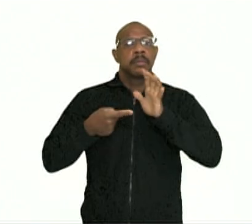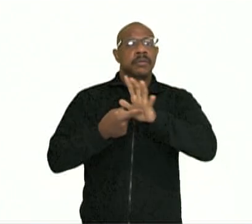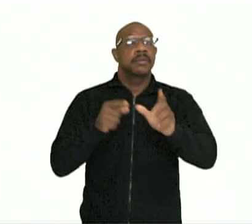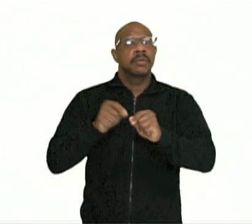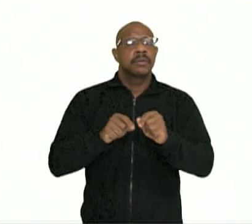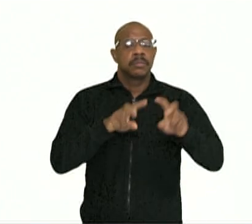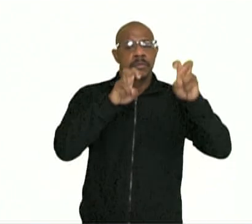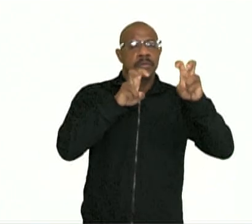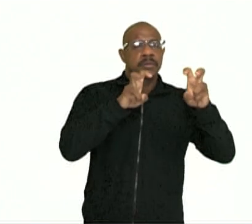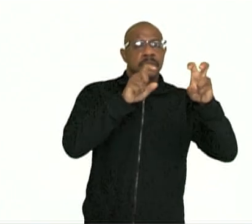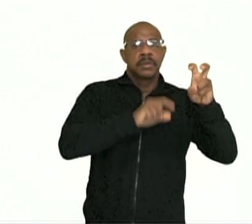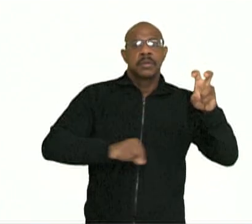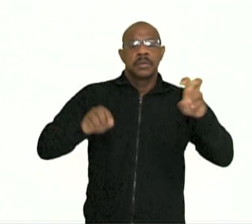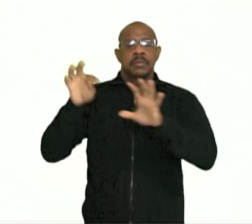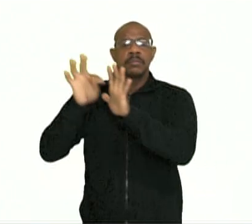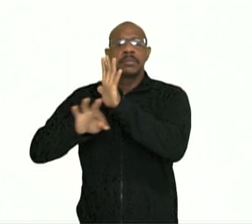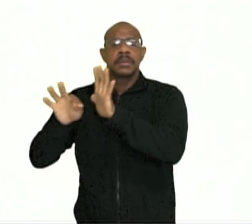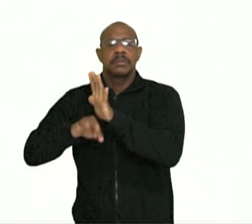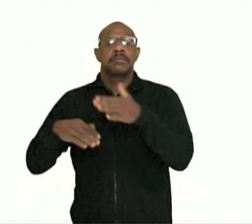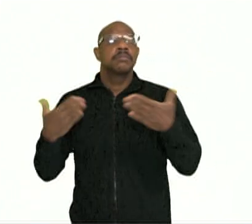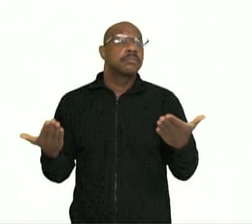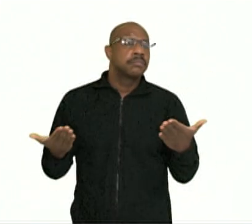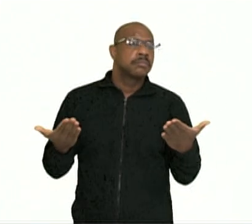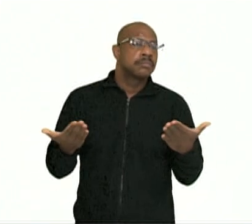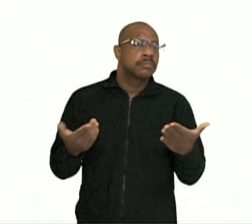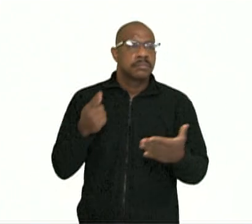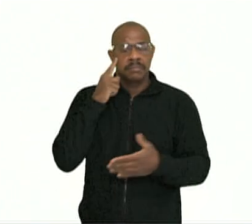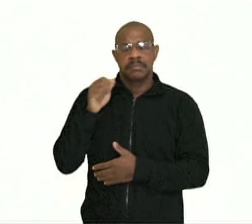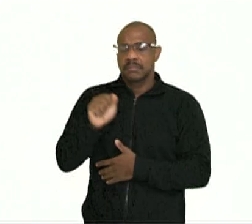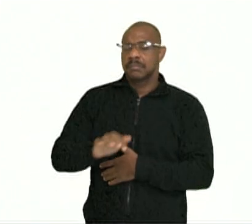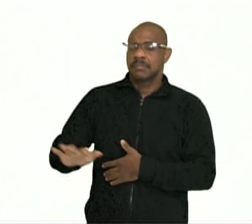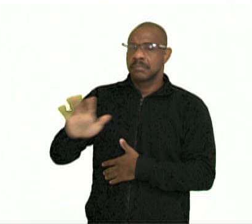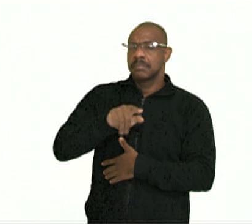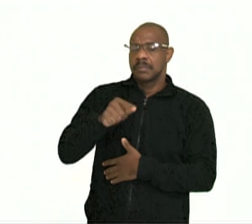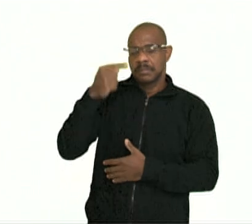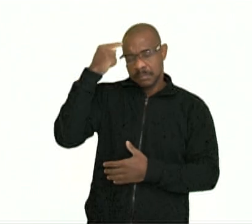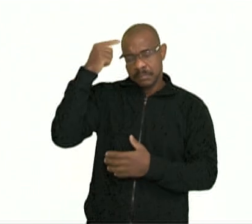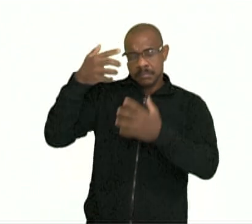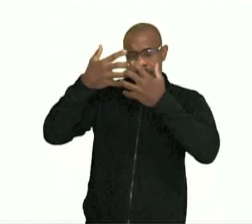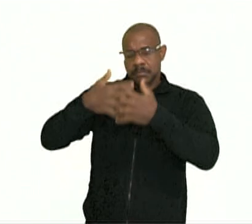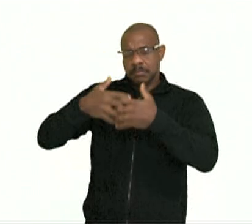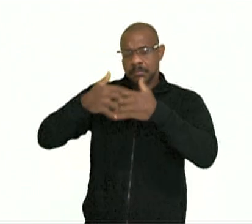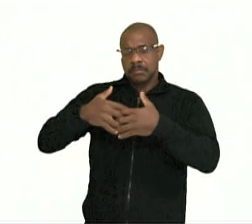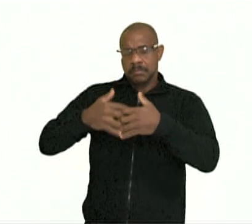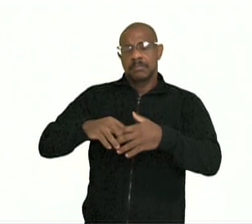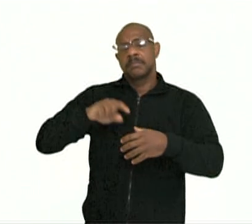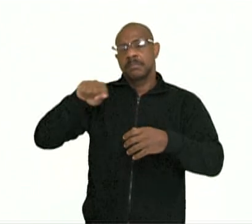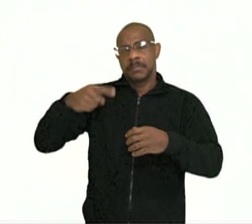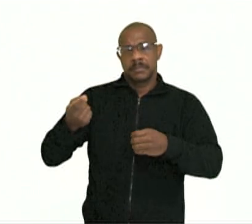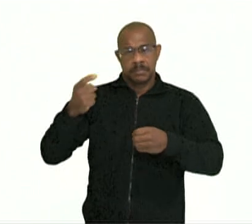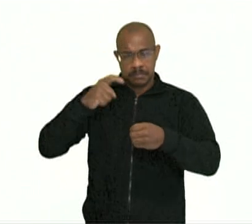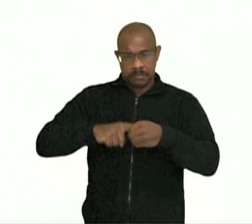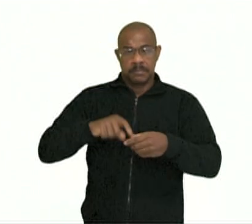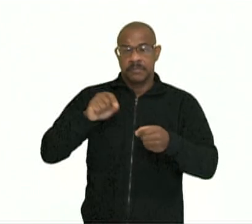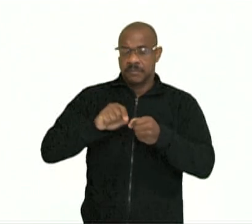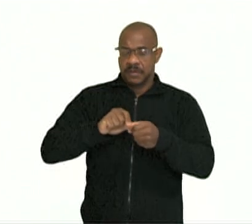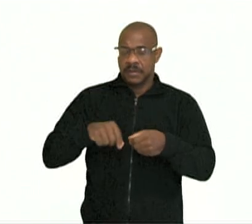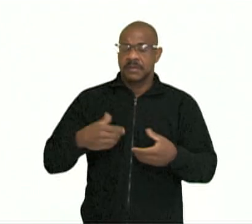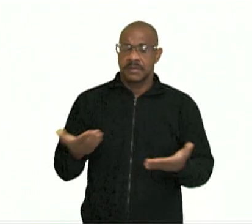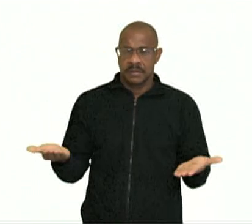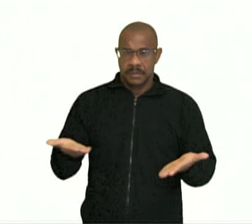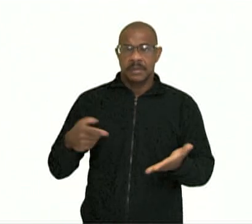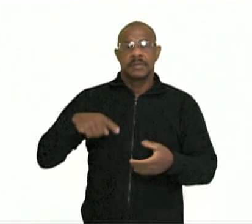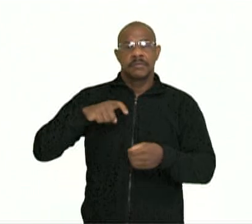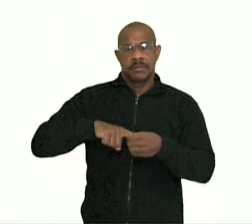o título e o texto? Coloquei uma imagem para você pensar um pouquinho, refletir. Faz aí que eu